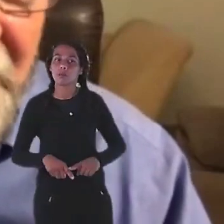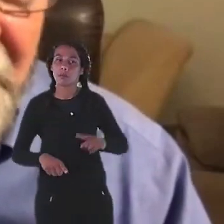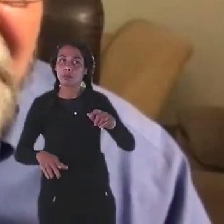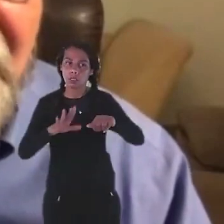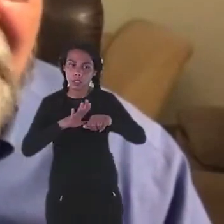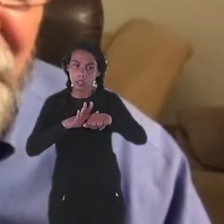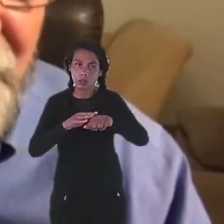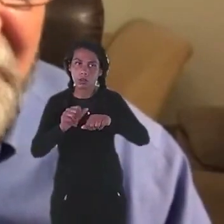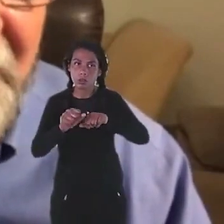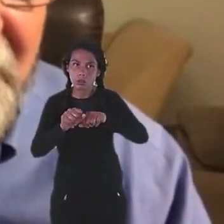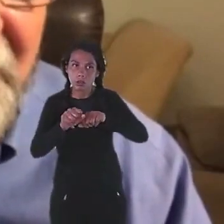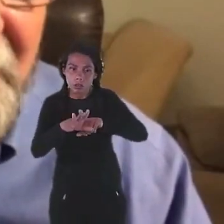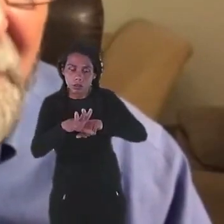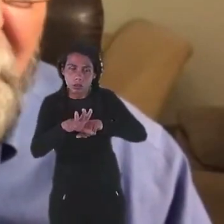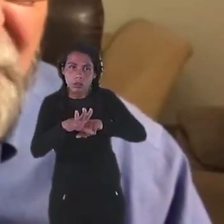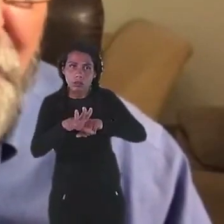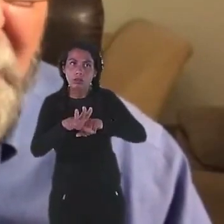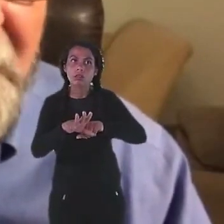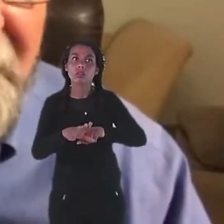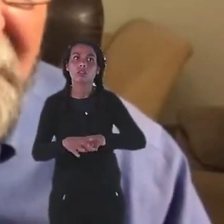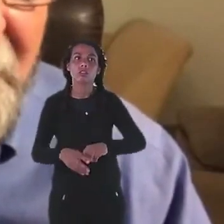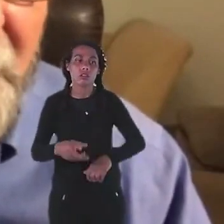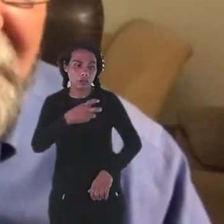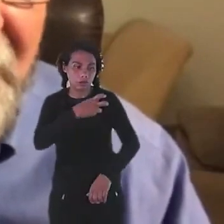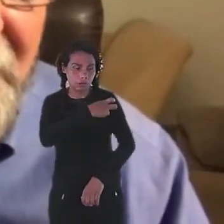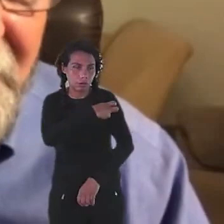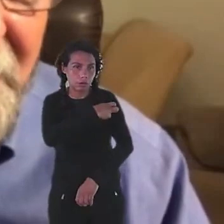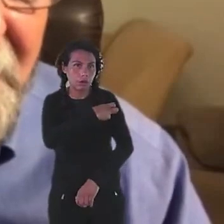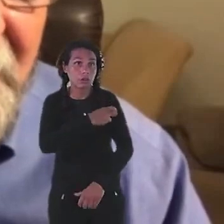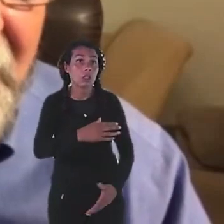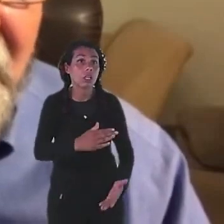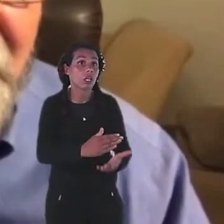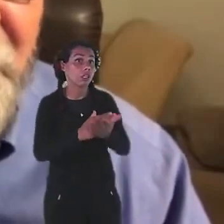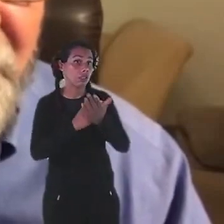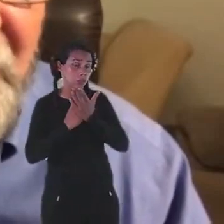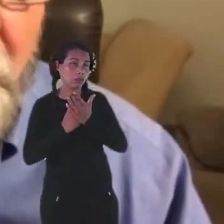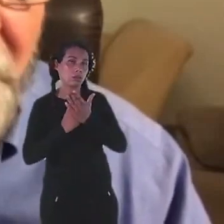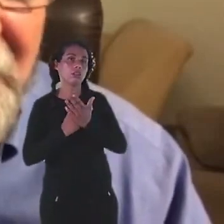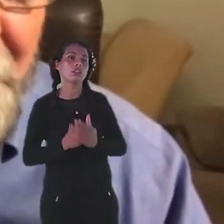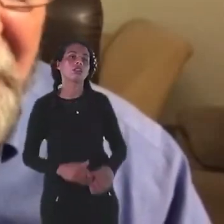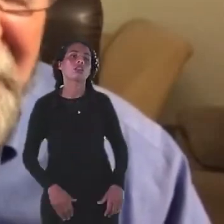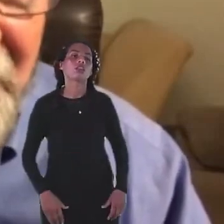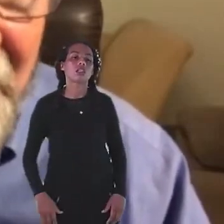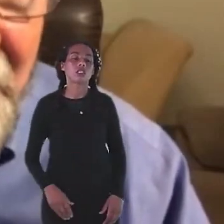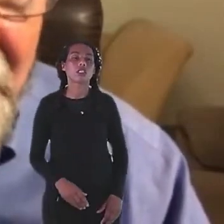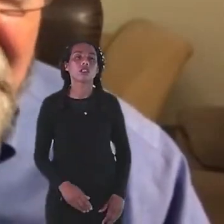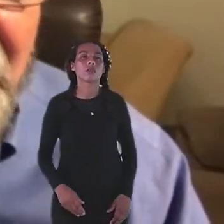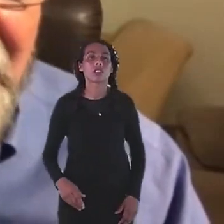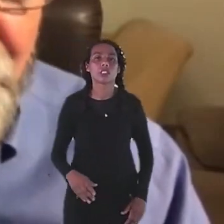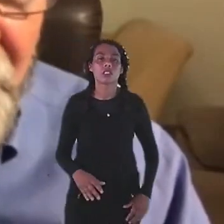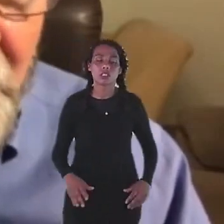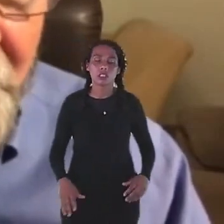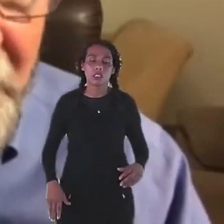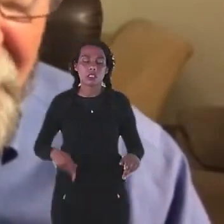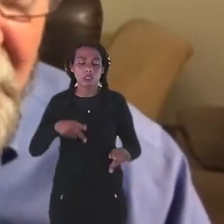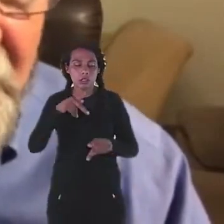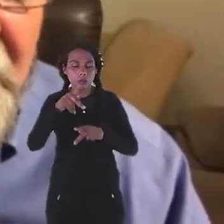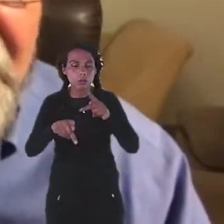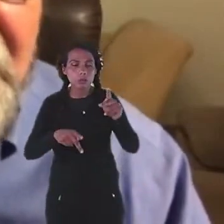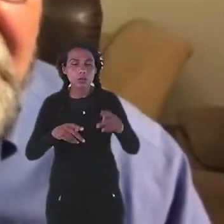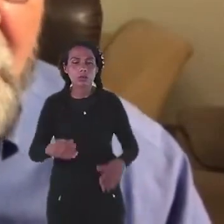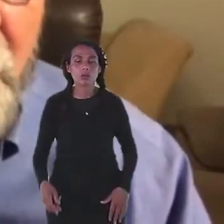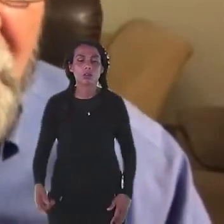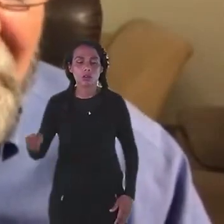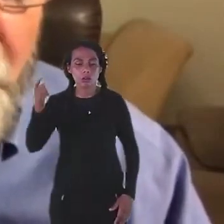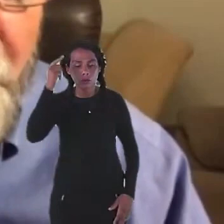que ajudar a gente a sair dessa crise. Não é só a medicina ou a ciência. As pessoas têm que começar a pensar